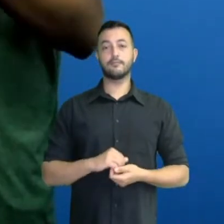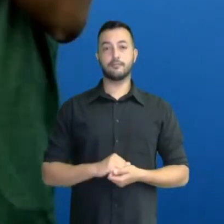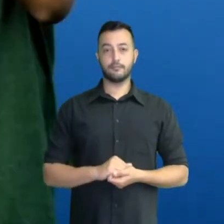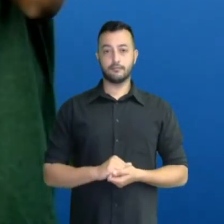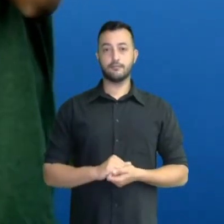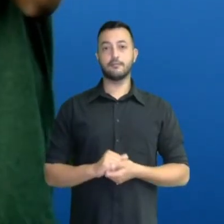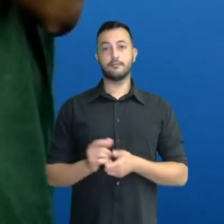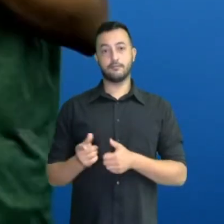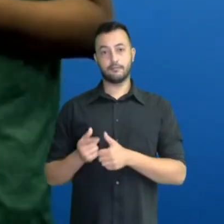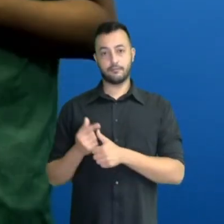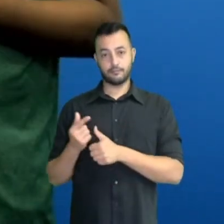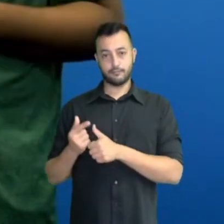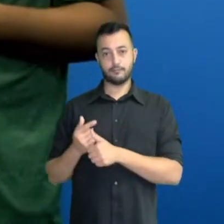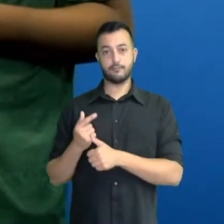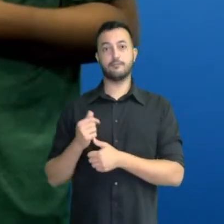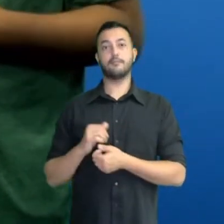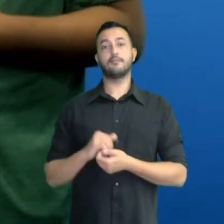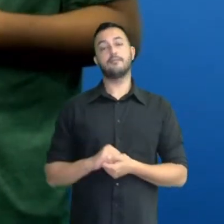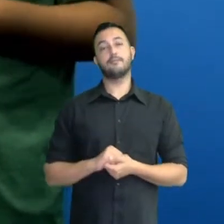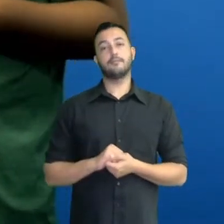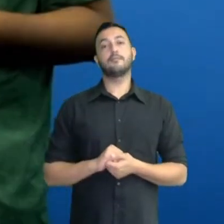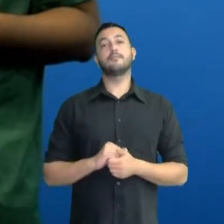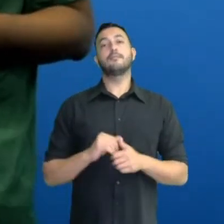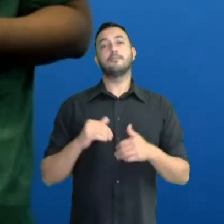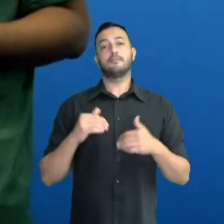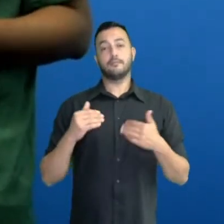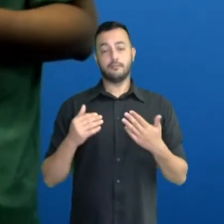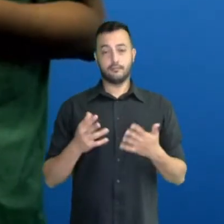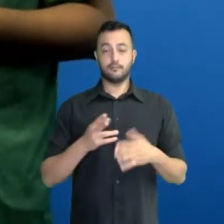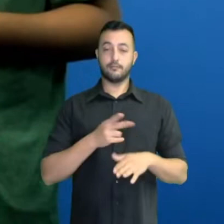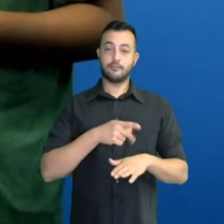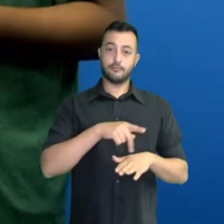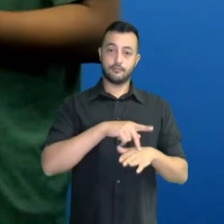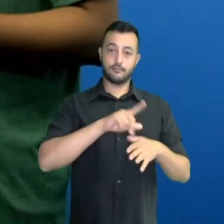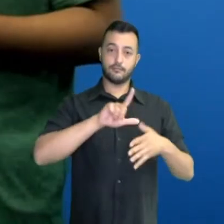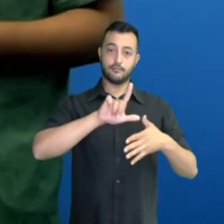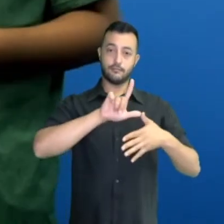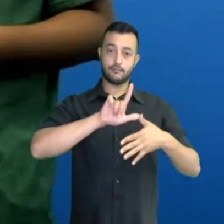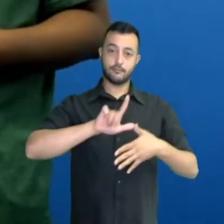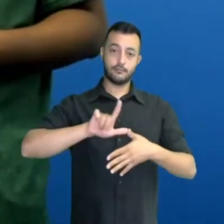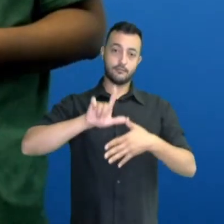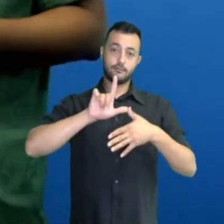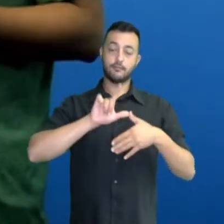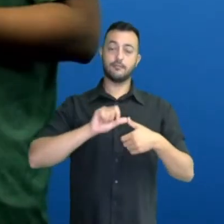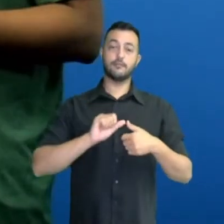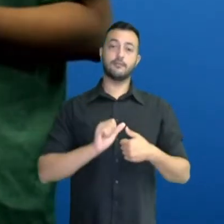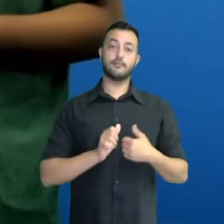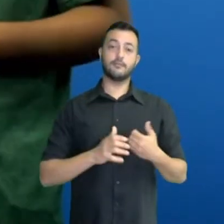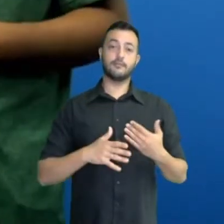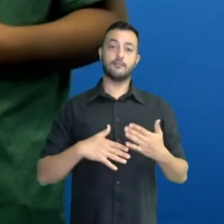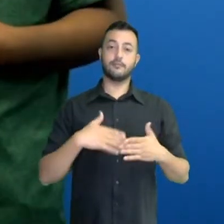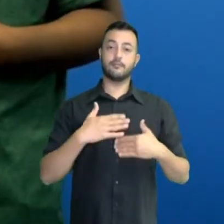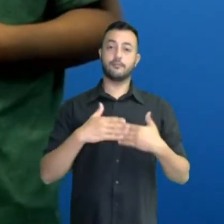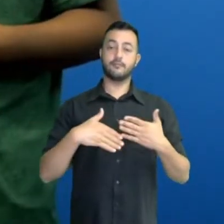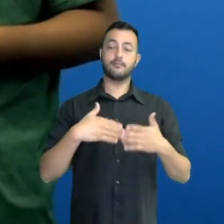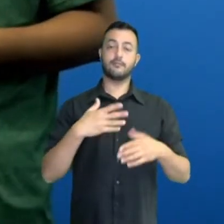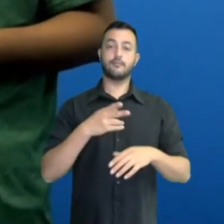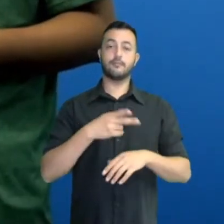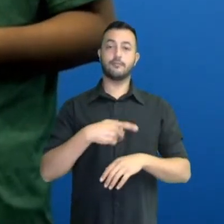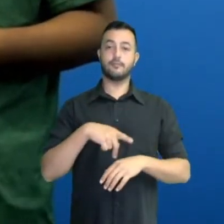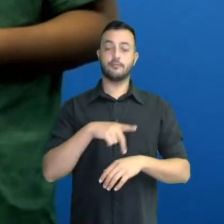mais cedo. Enquanto nos países da América Latina e outros países que estão em desenvolvimento, os países